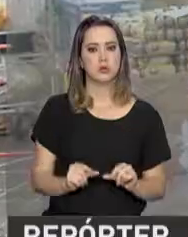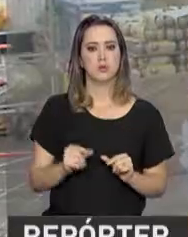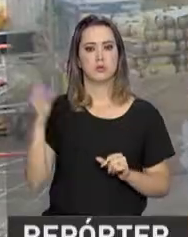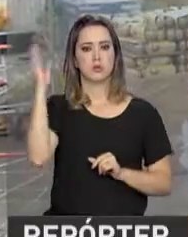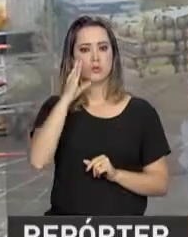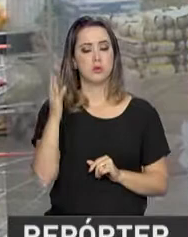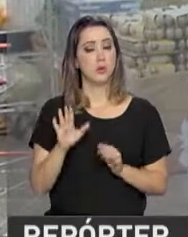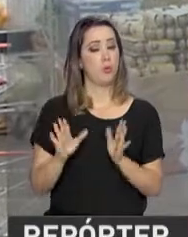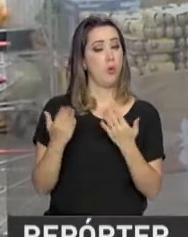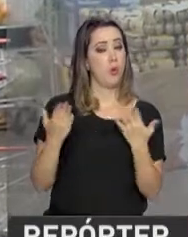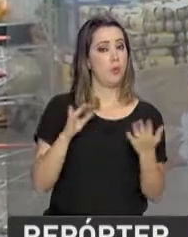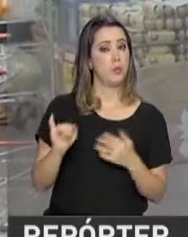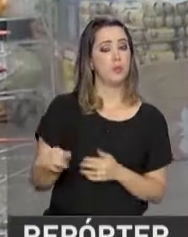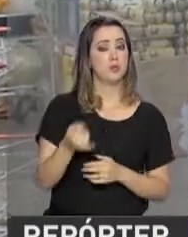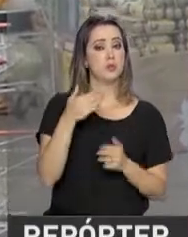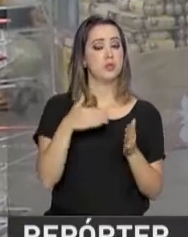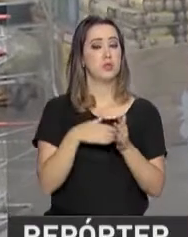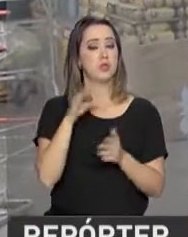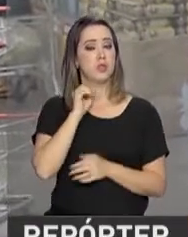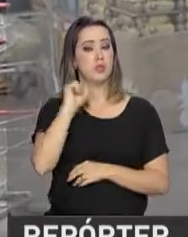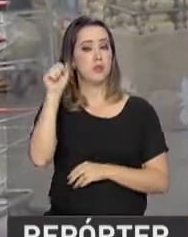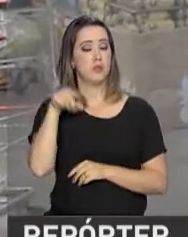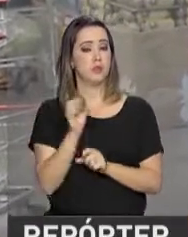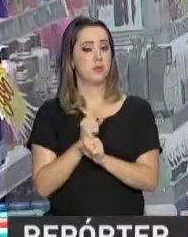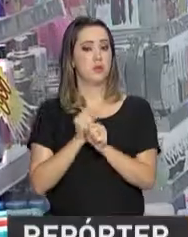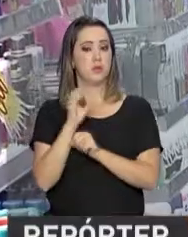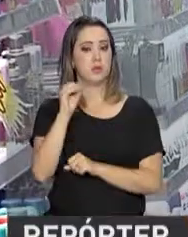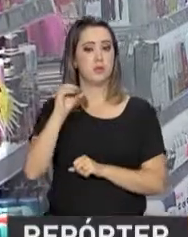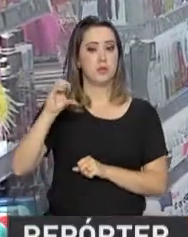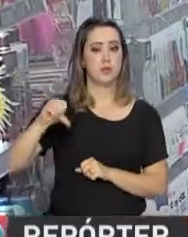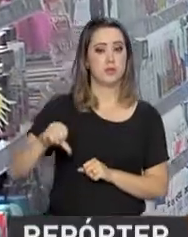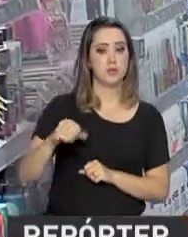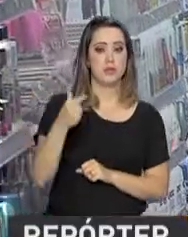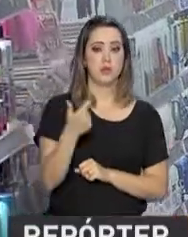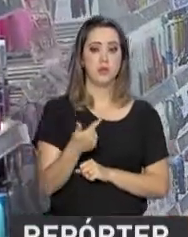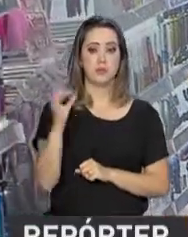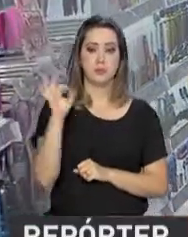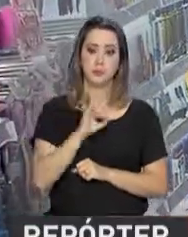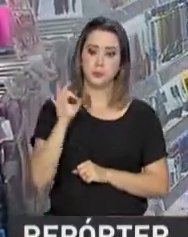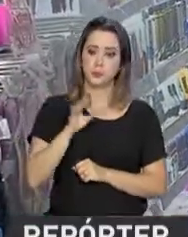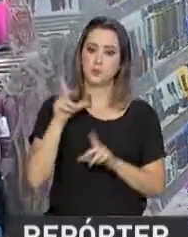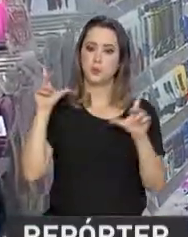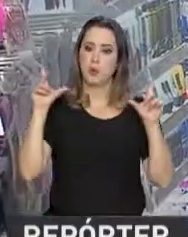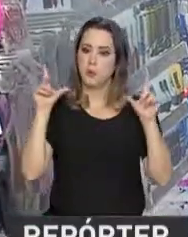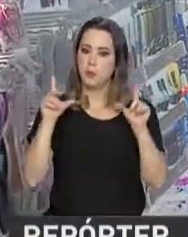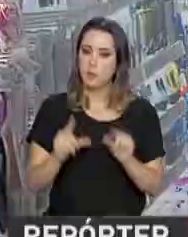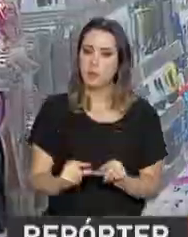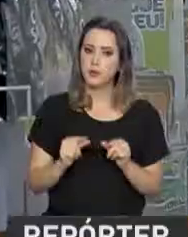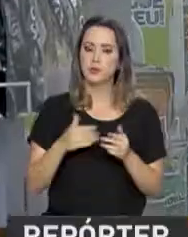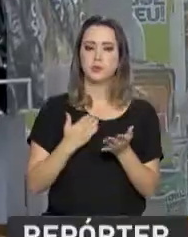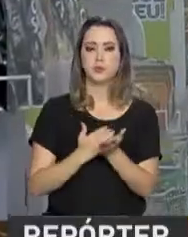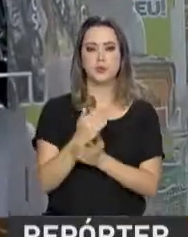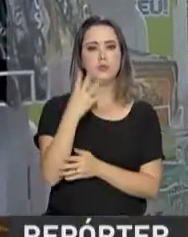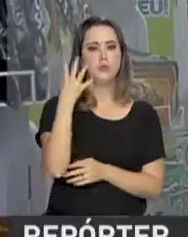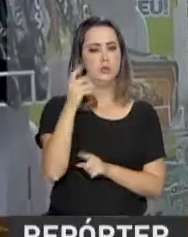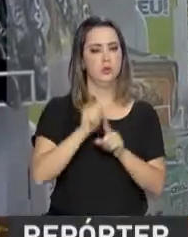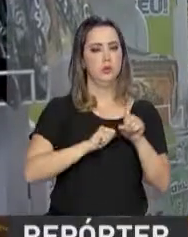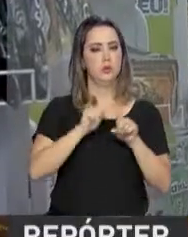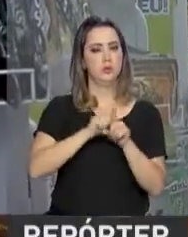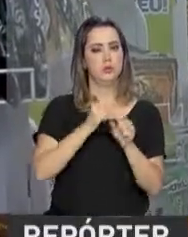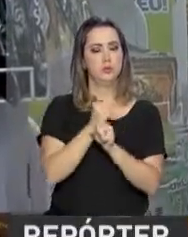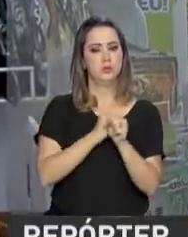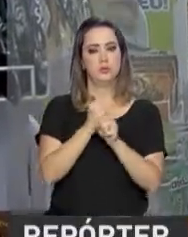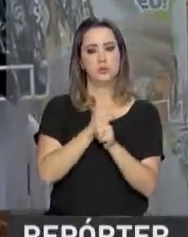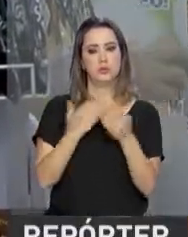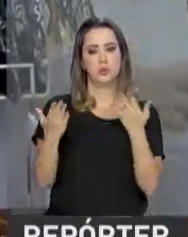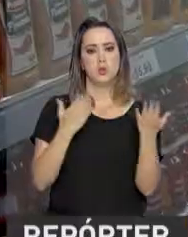país. De janeiro a abril deste ano, o índice está em 0,92%. É o menor nível para os primeiros 4 meses do